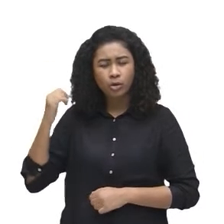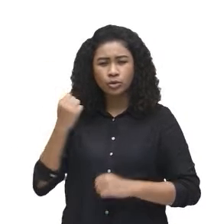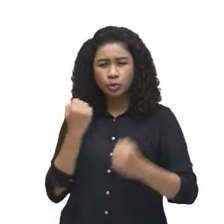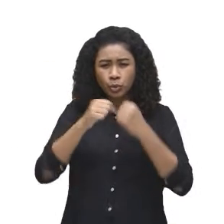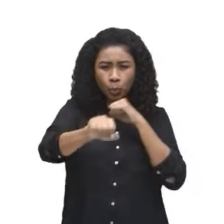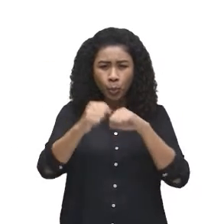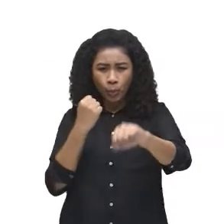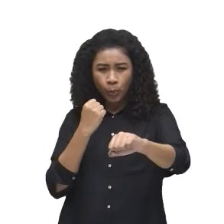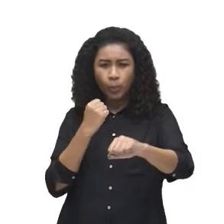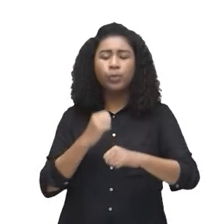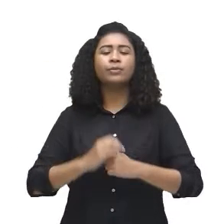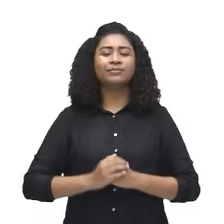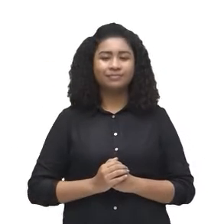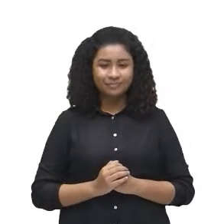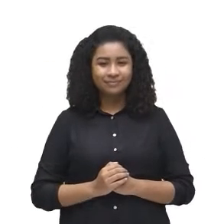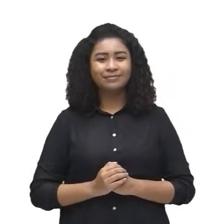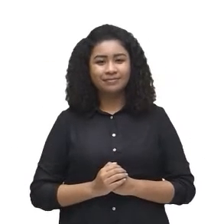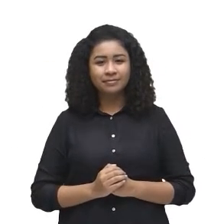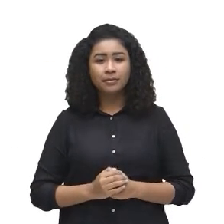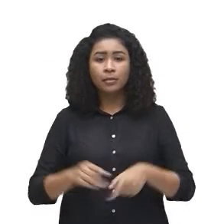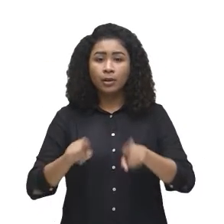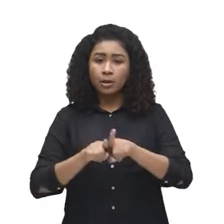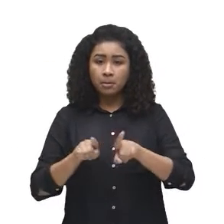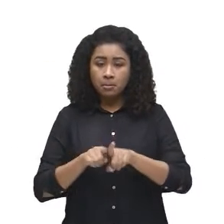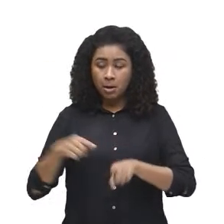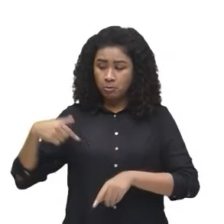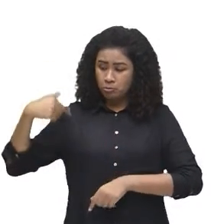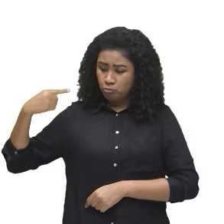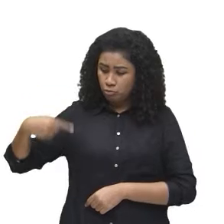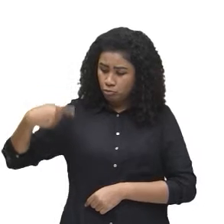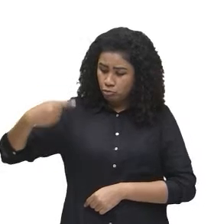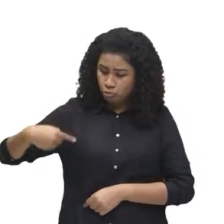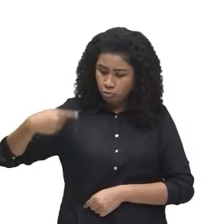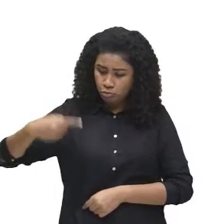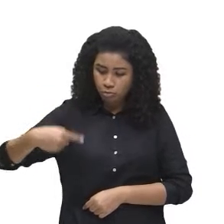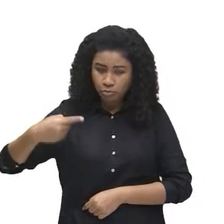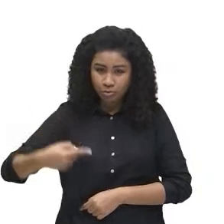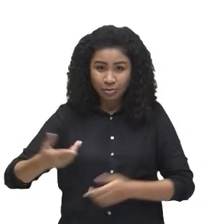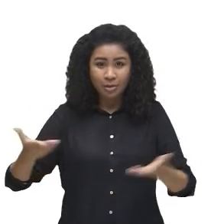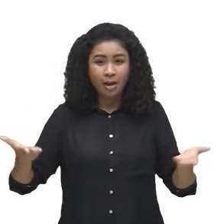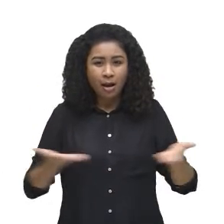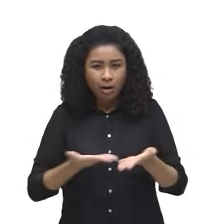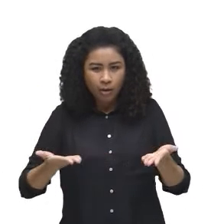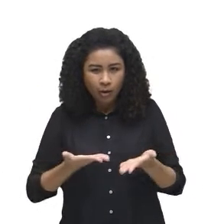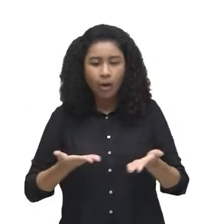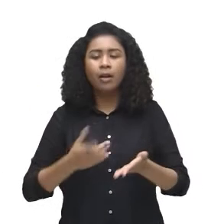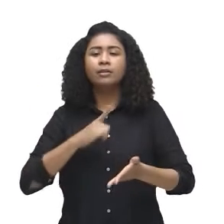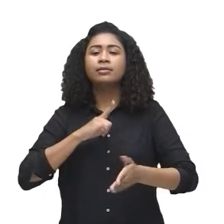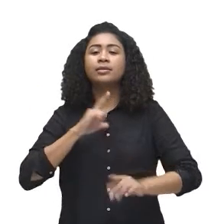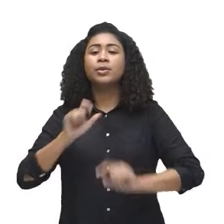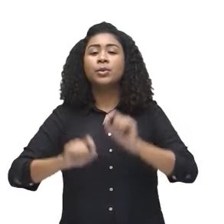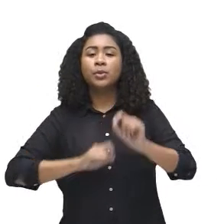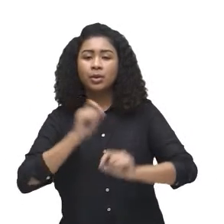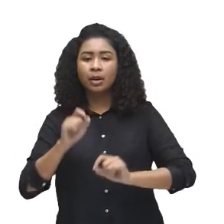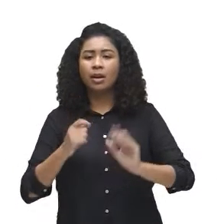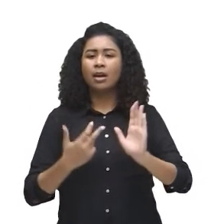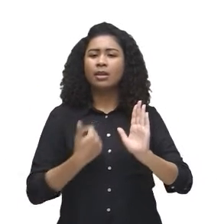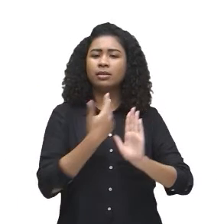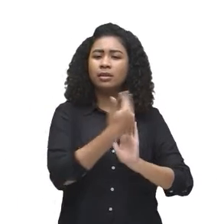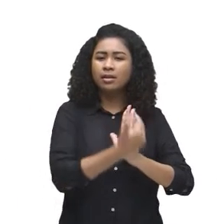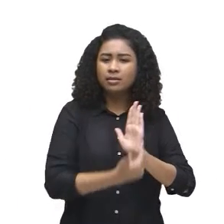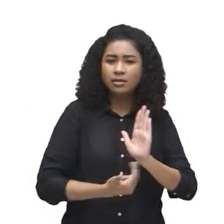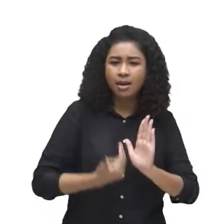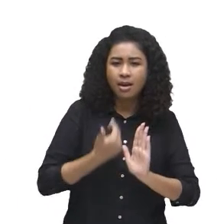já da geração mais recente, que já acompanhou muito aí os desenhos japoneses,